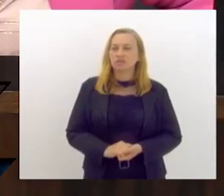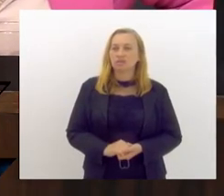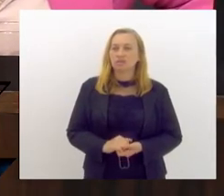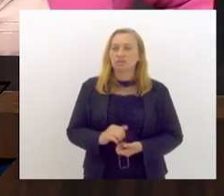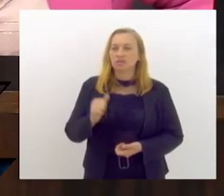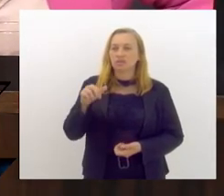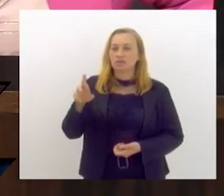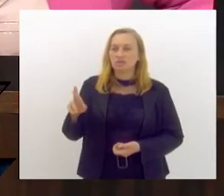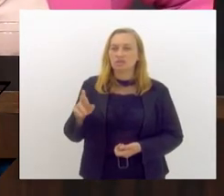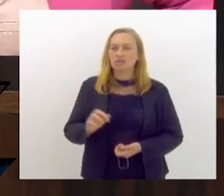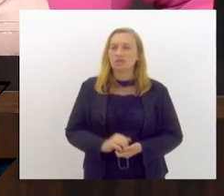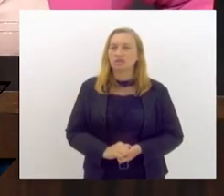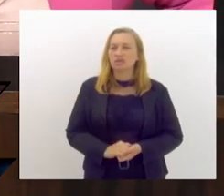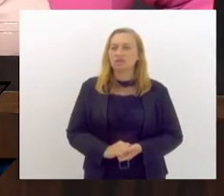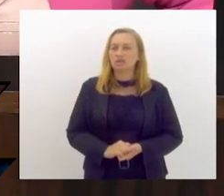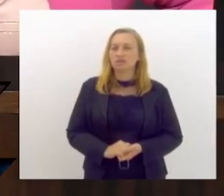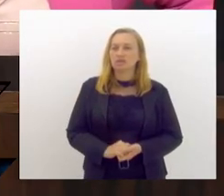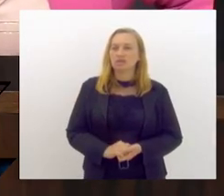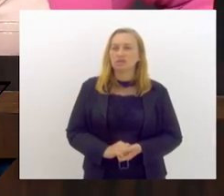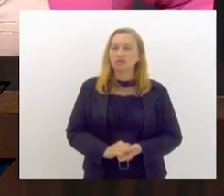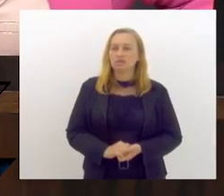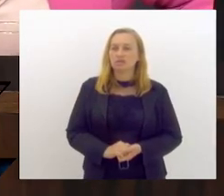Rosenberg Reis,